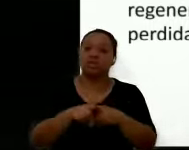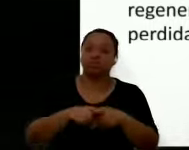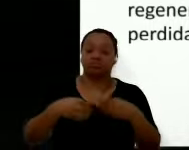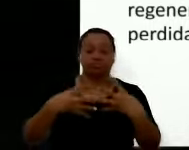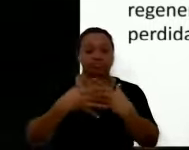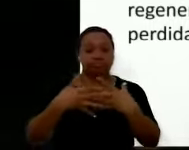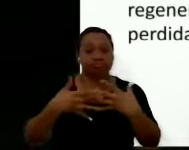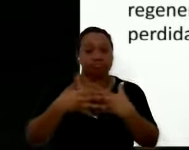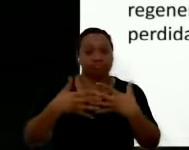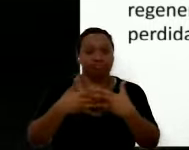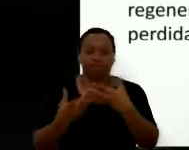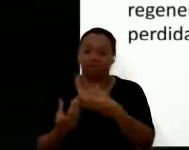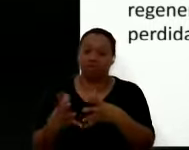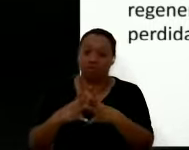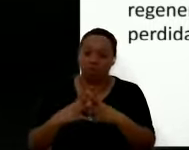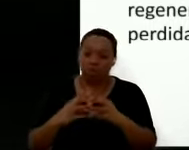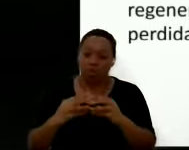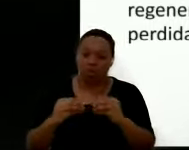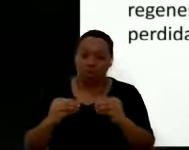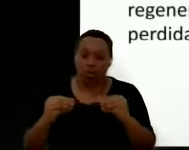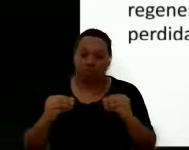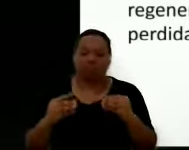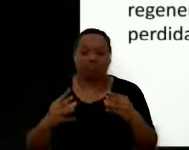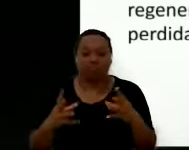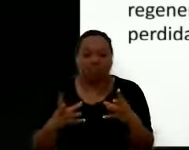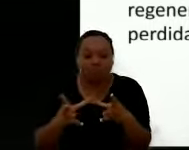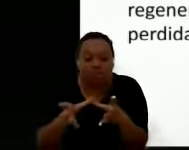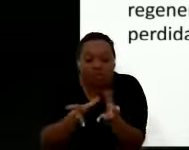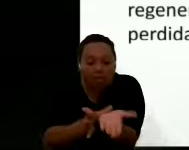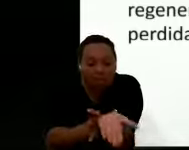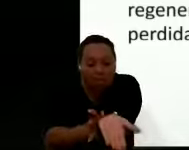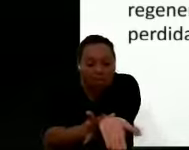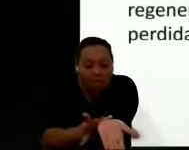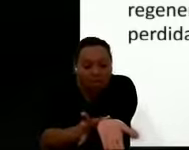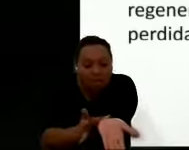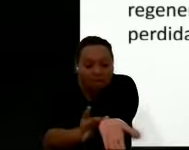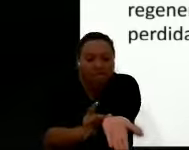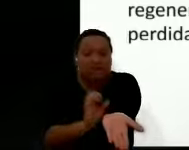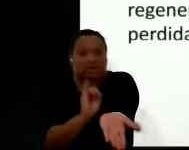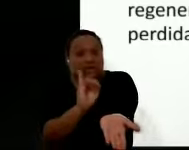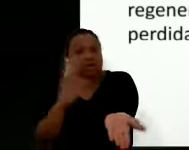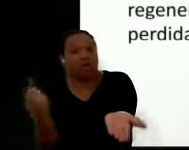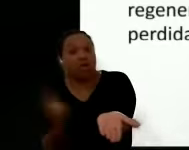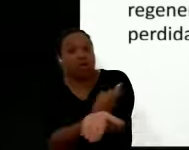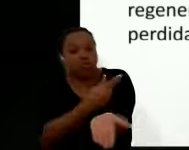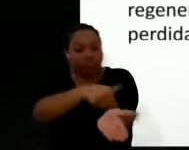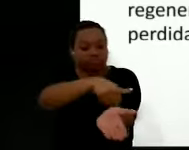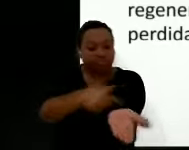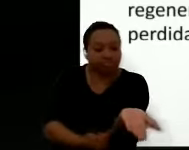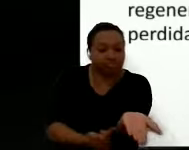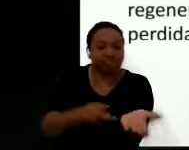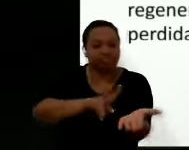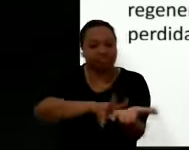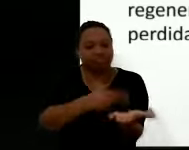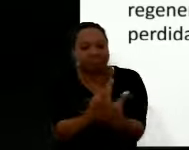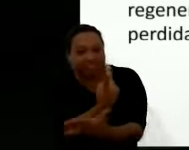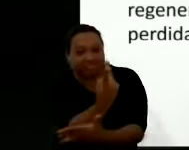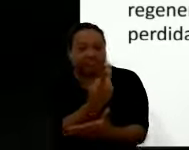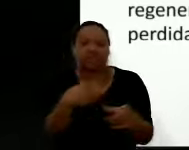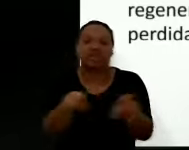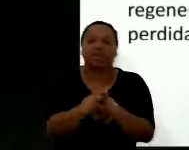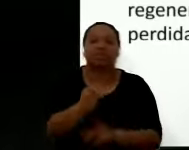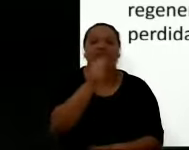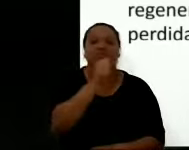embrião, regeneração dos tecidos por reposição de células perdidas por